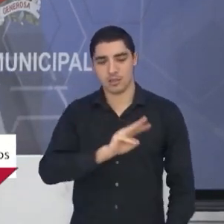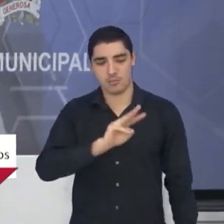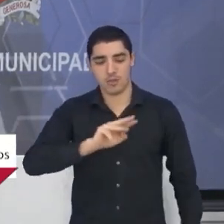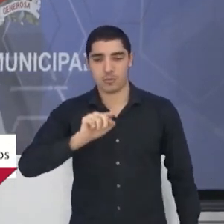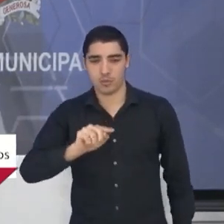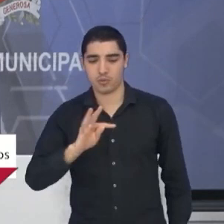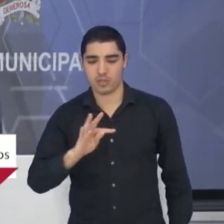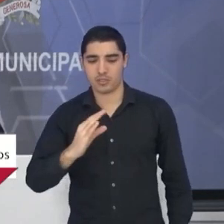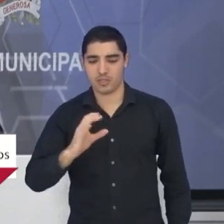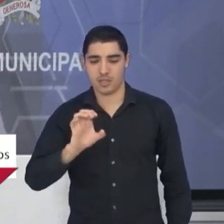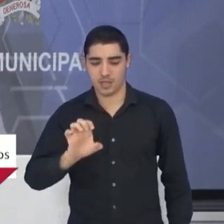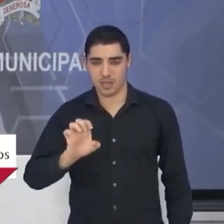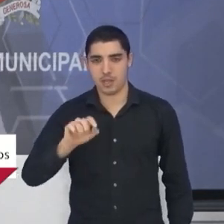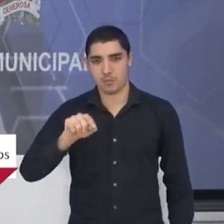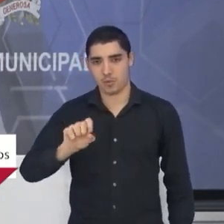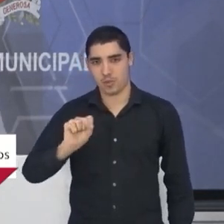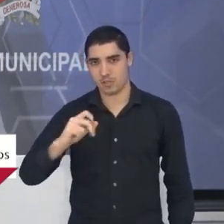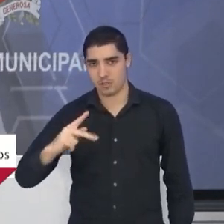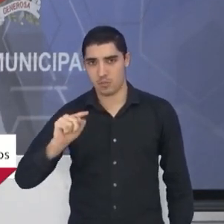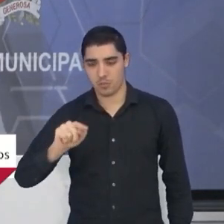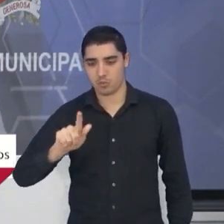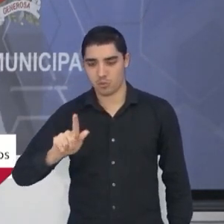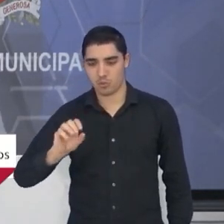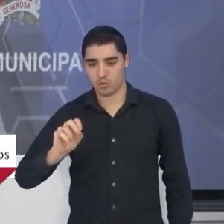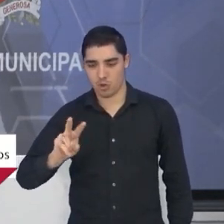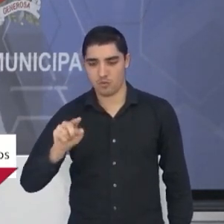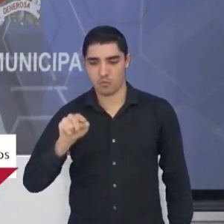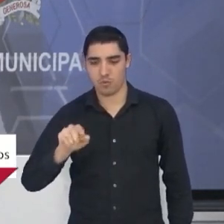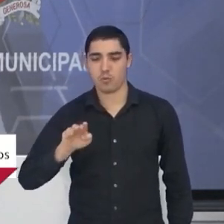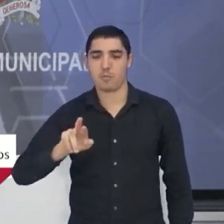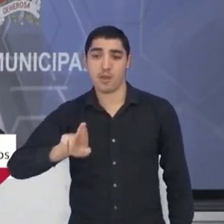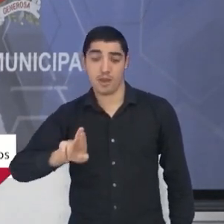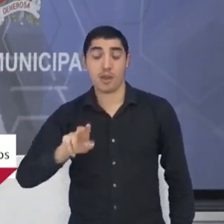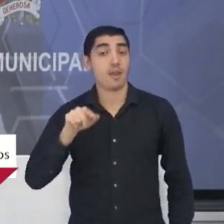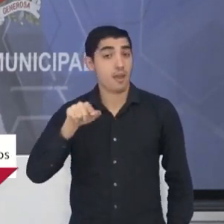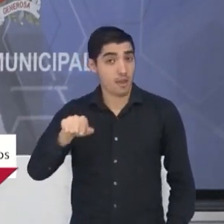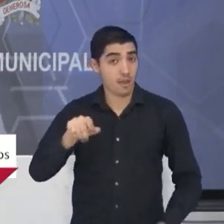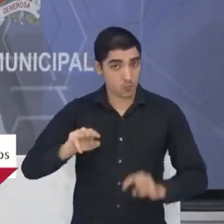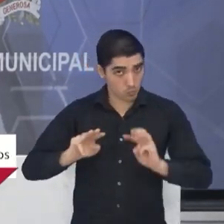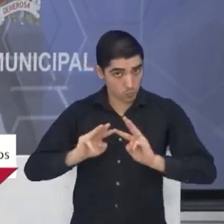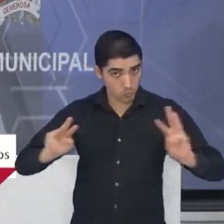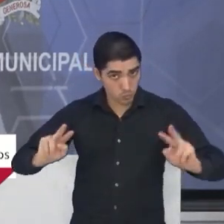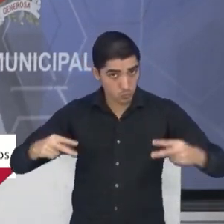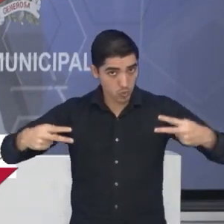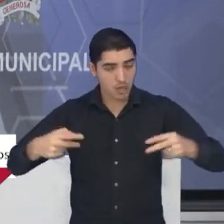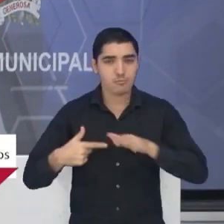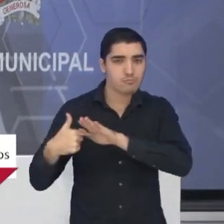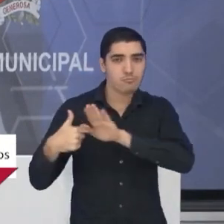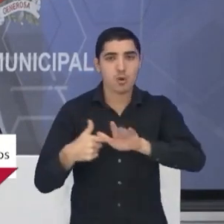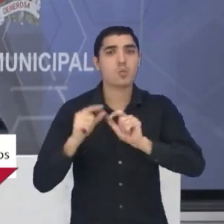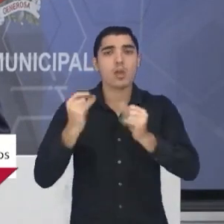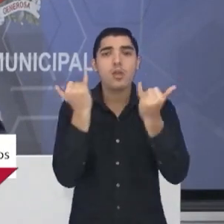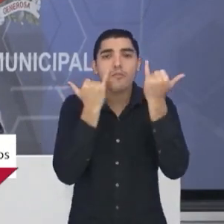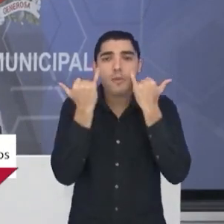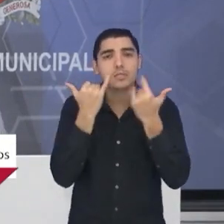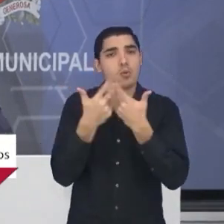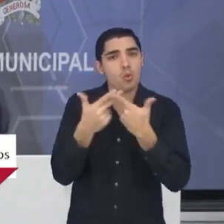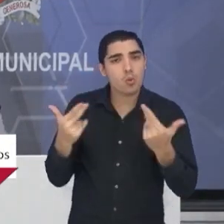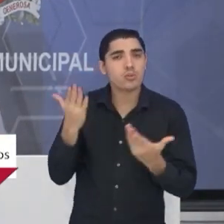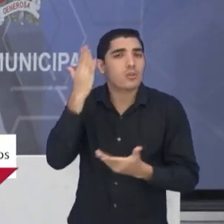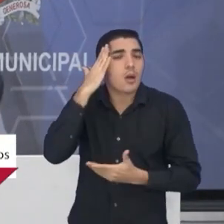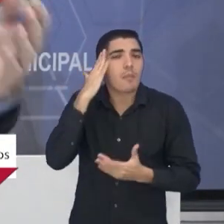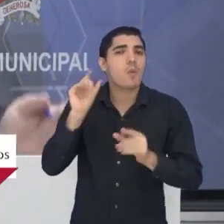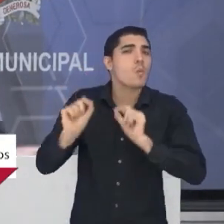www.tce.sp.gov.br nesse espaço poderão ser encontradas todas as informações sobre as nossas reuniões e também